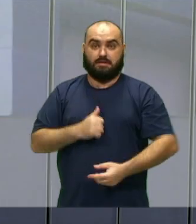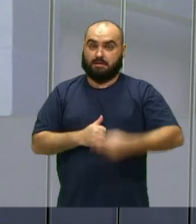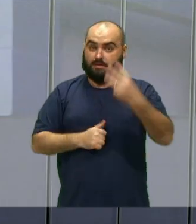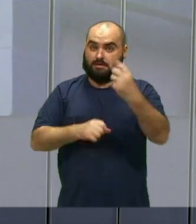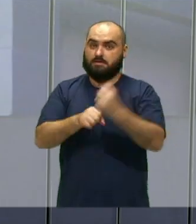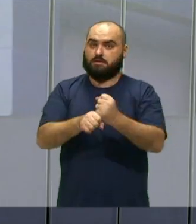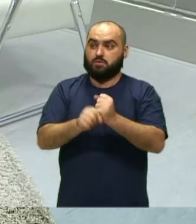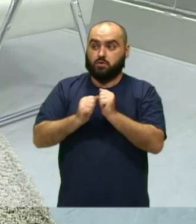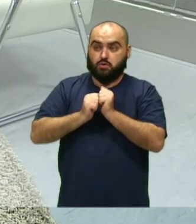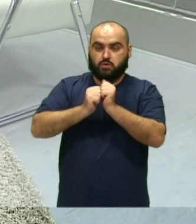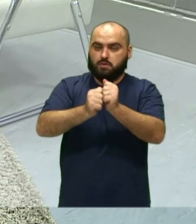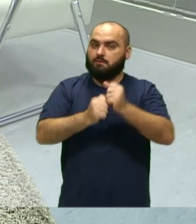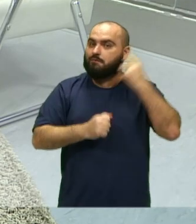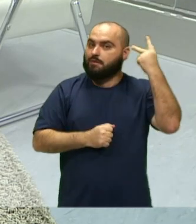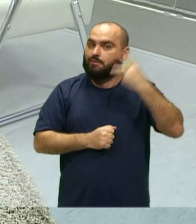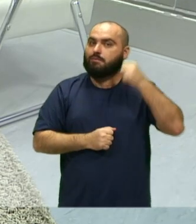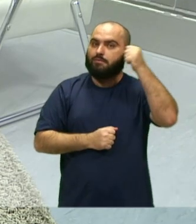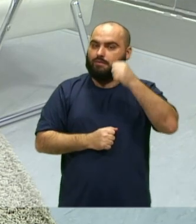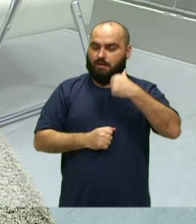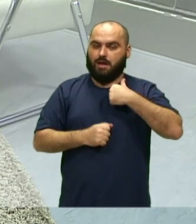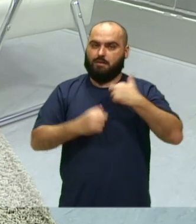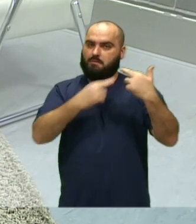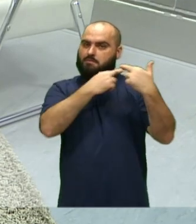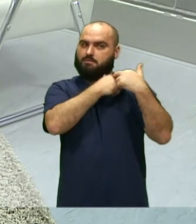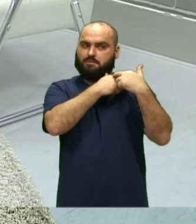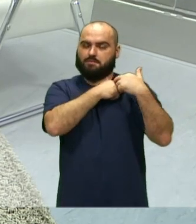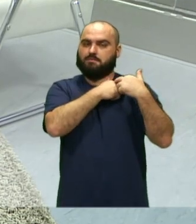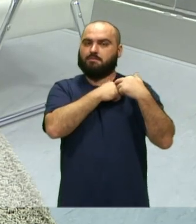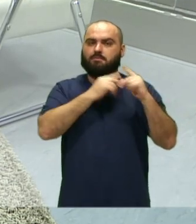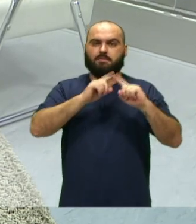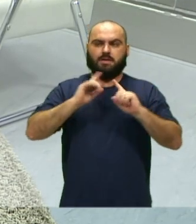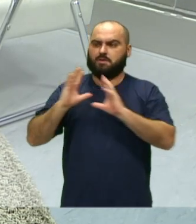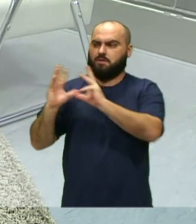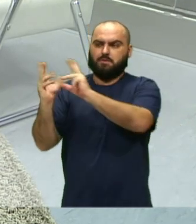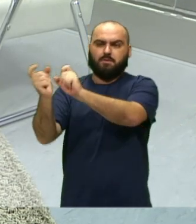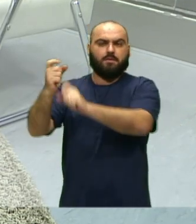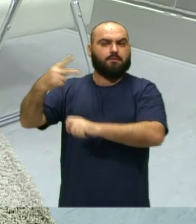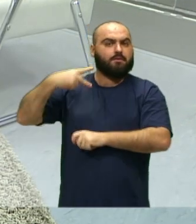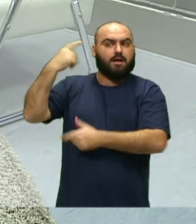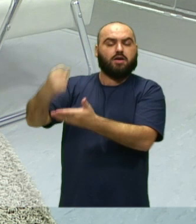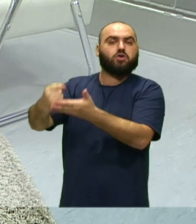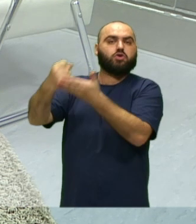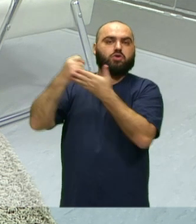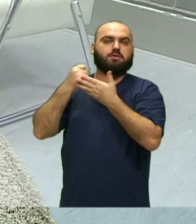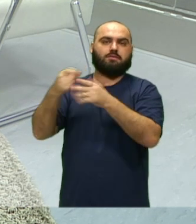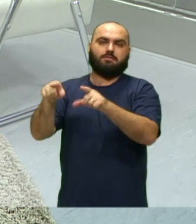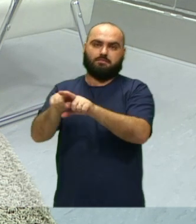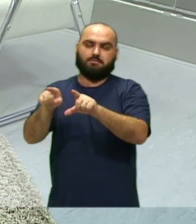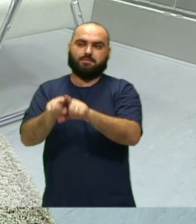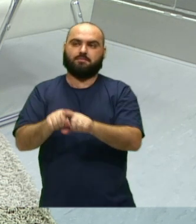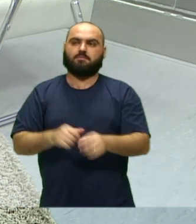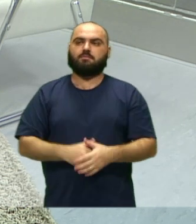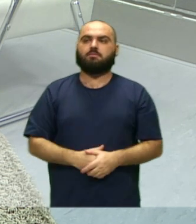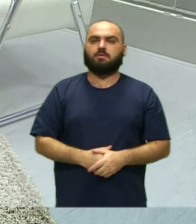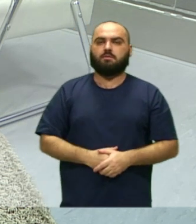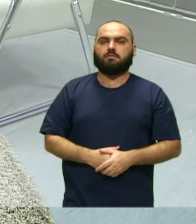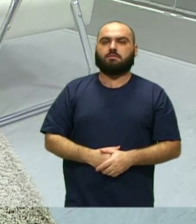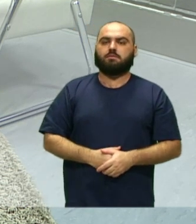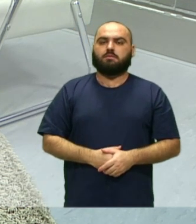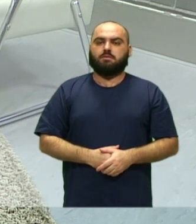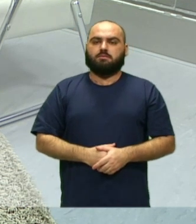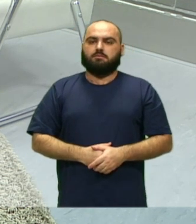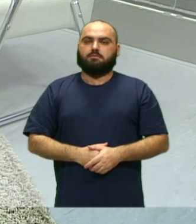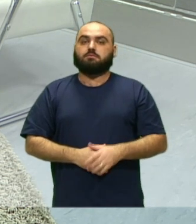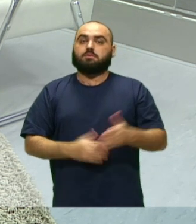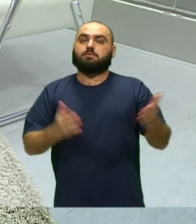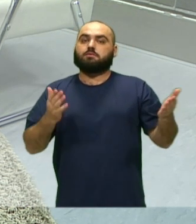junto com as meninas, eu estou à frente disso, mas todas elas estão colaborando. Inclusive, recentemente eu vim do 2º encontro das